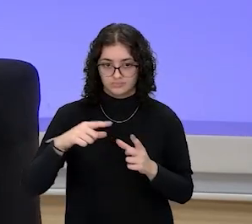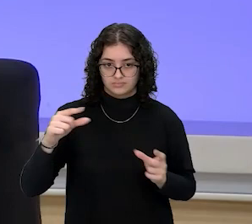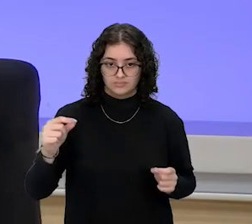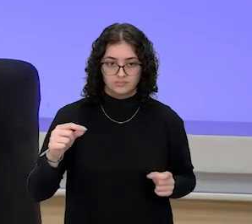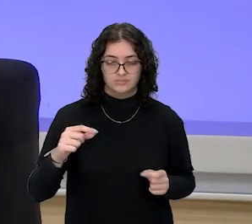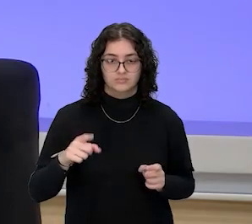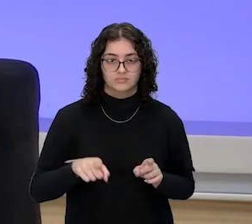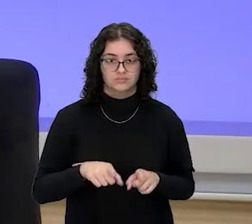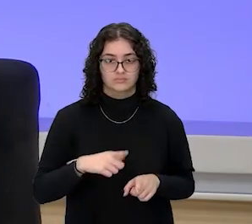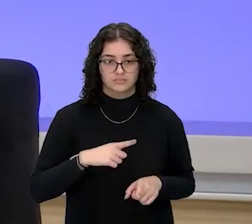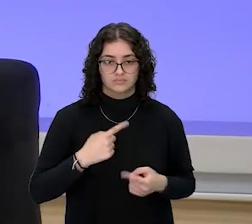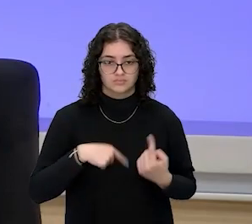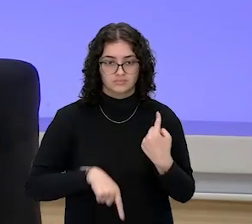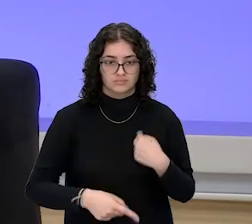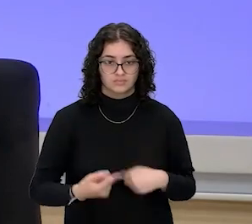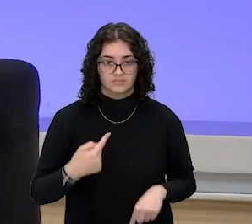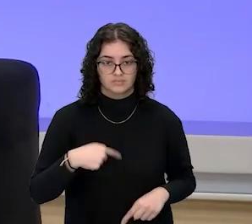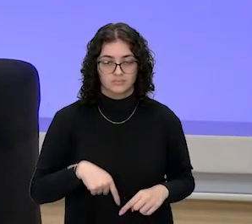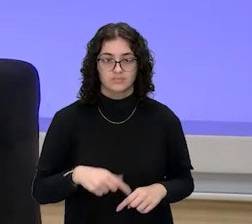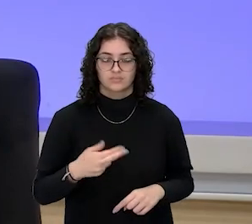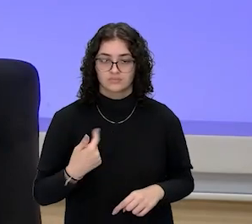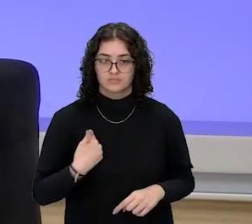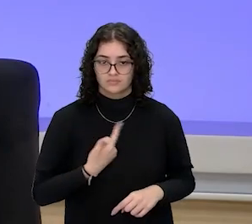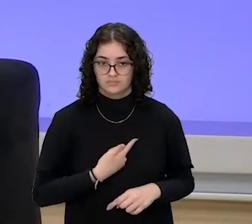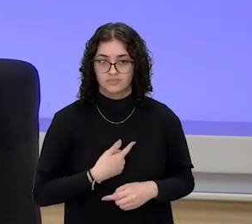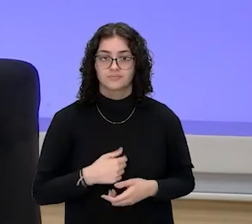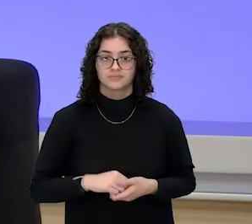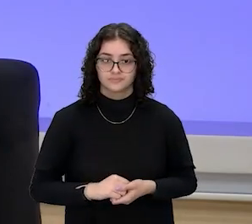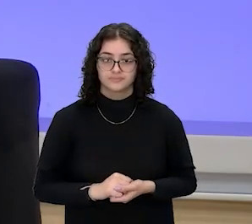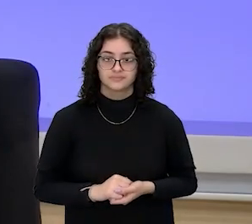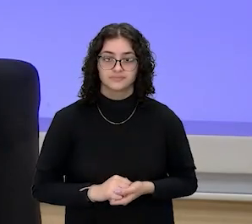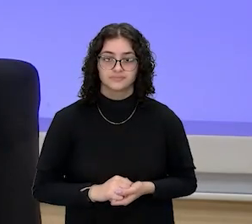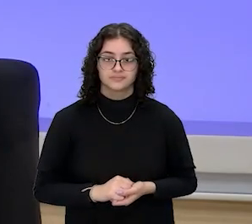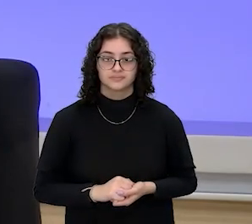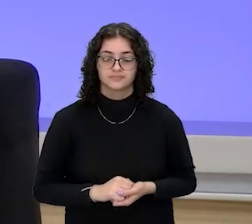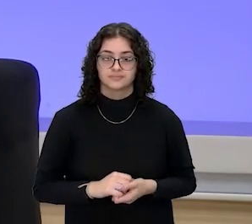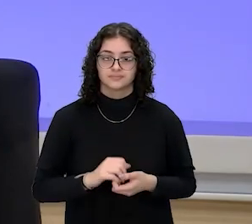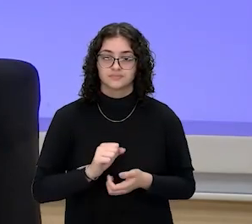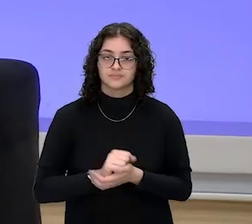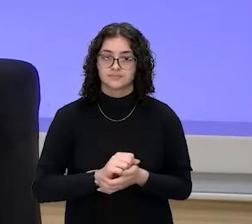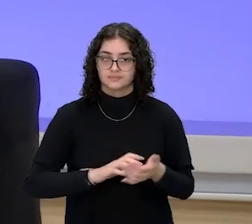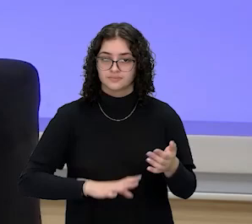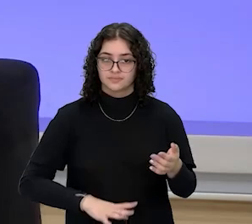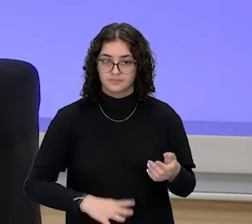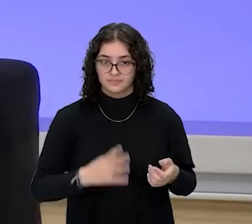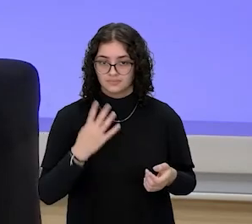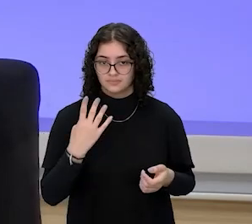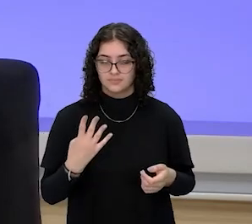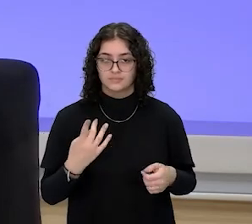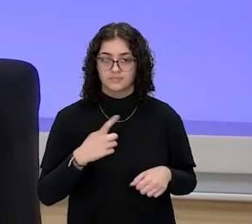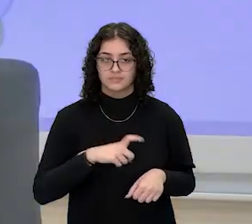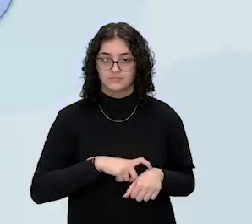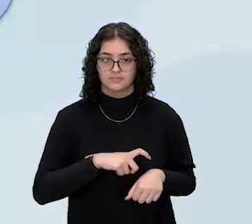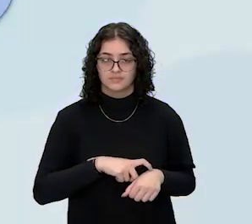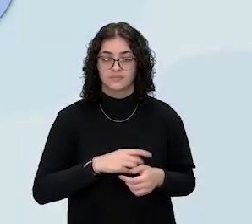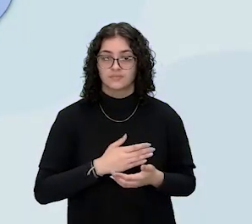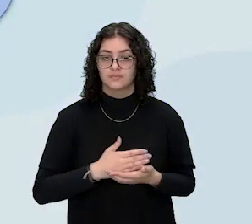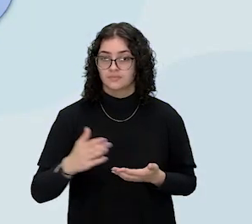próprio metabolismo, assim como a gente, beleza? Bom, para a atividade 4, então, momento